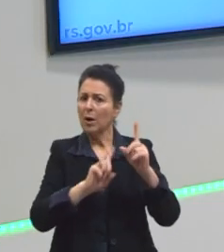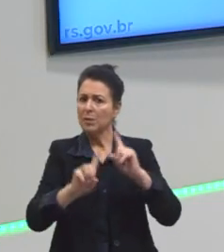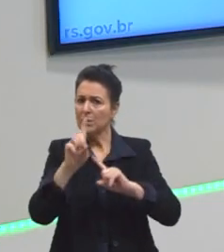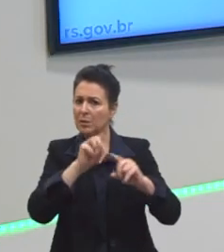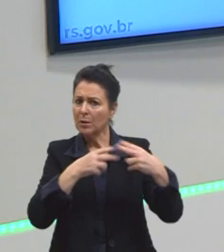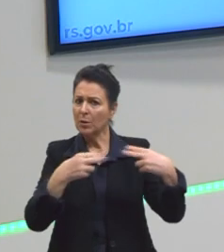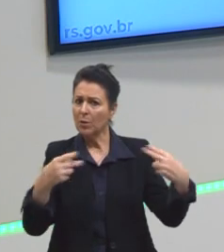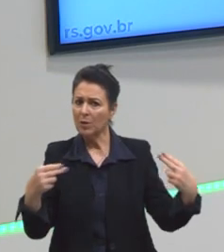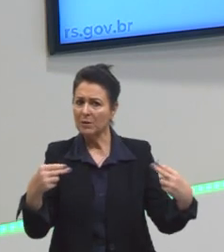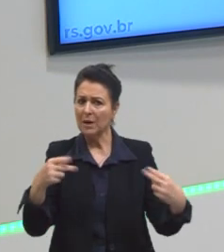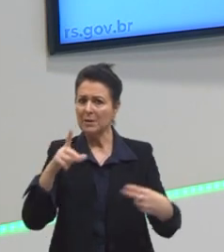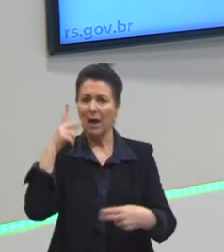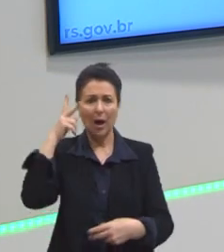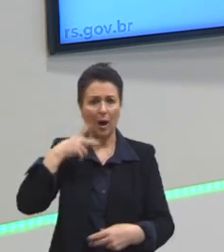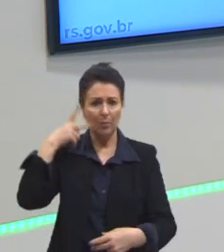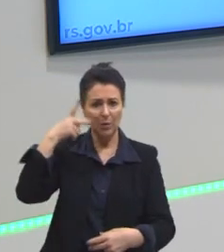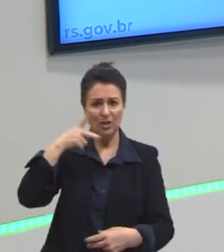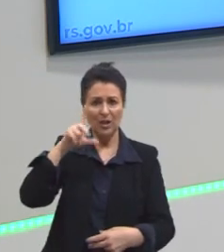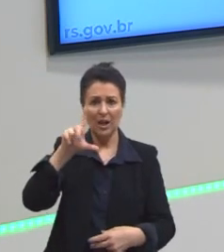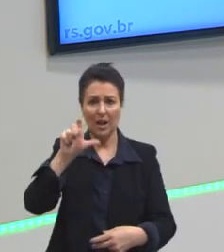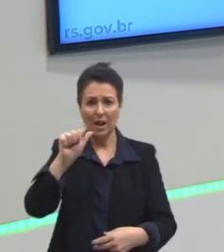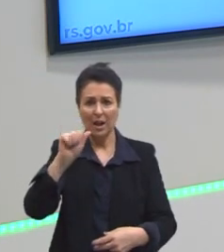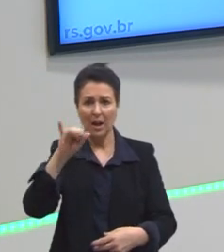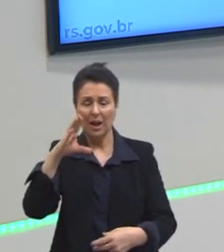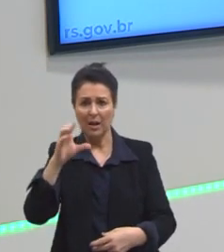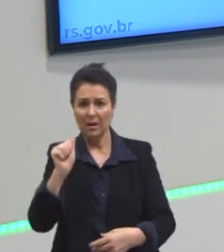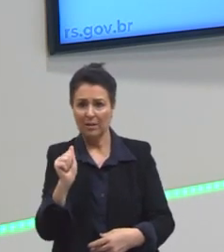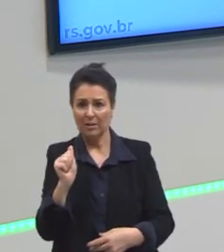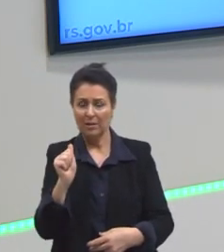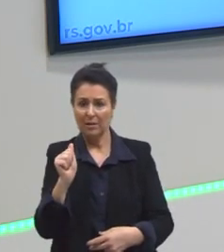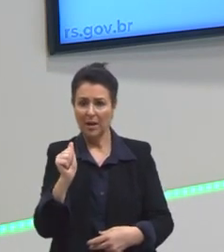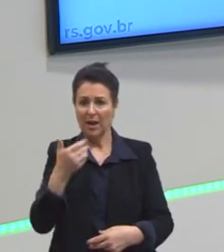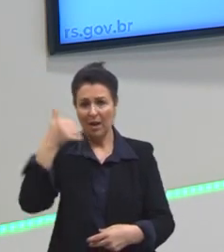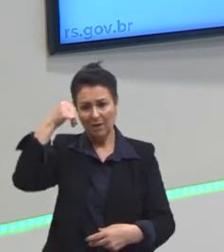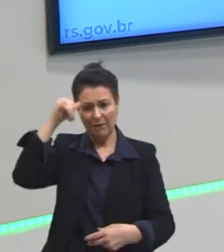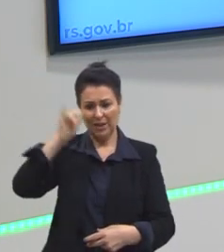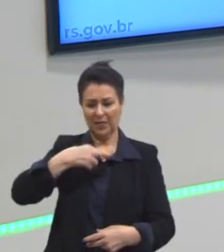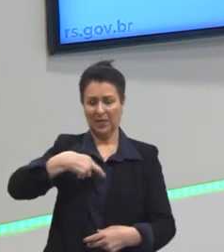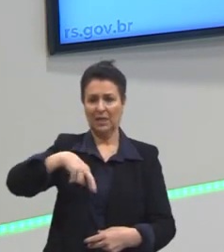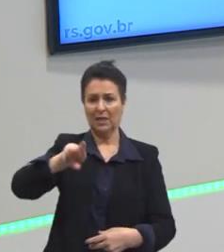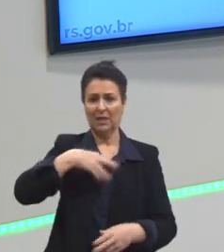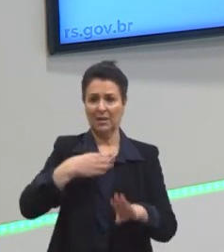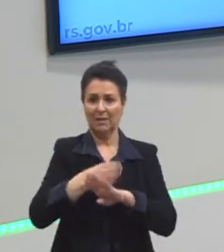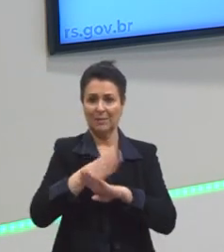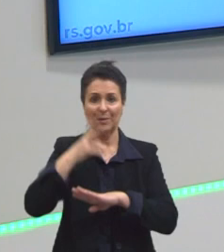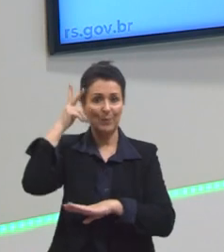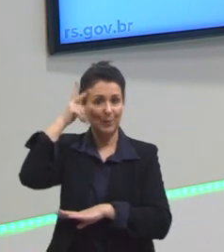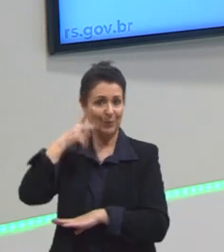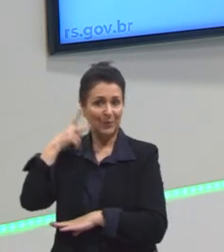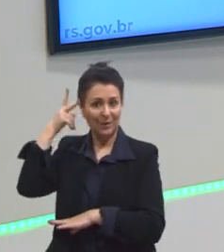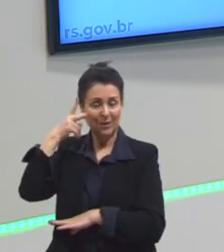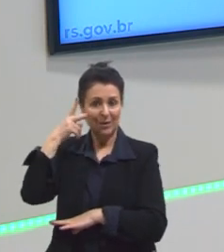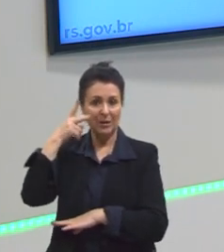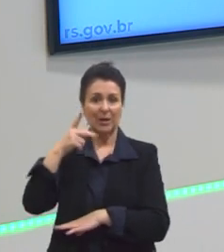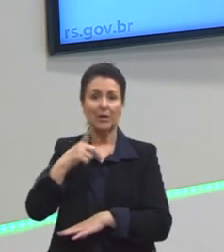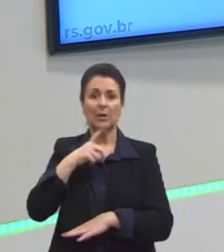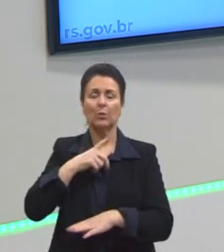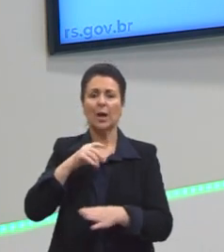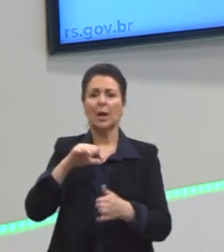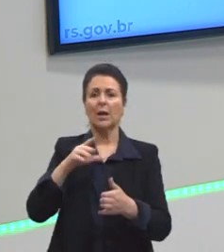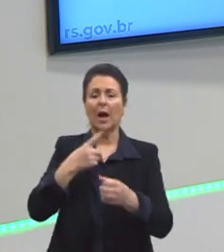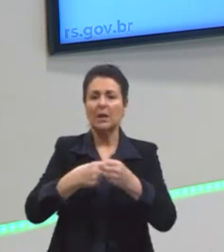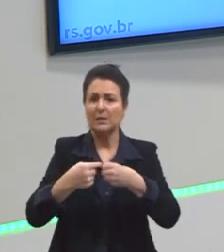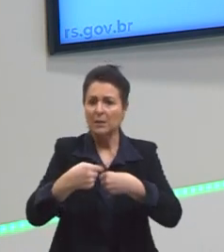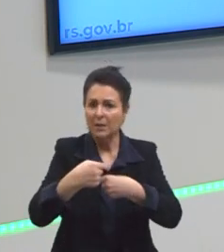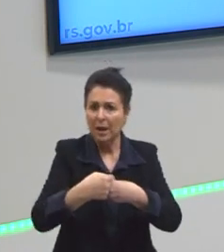importante a política entendi a moral nem a religião intervir na política da Quina começa a questionar também então tem os centros